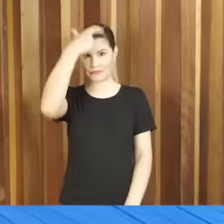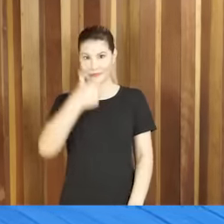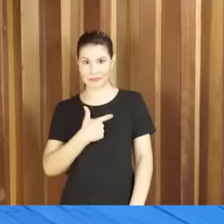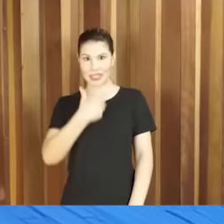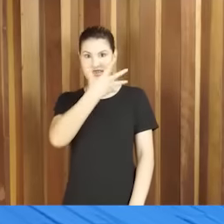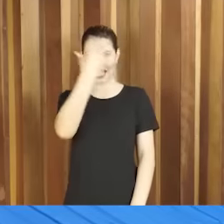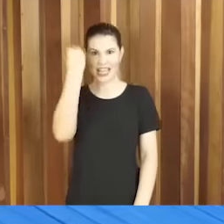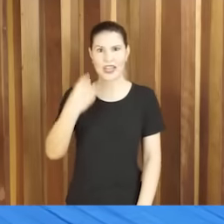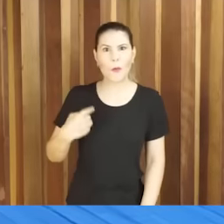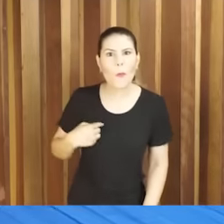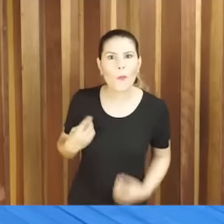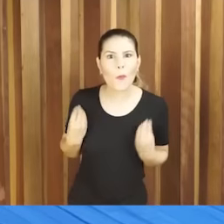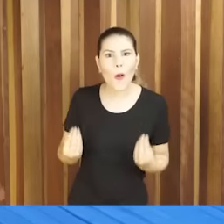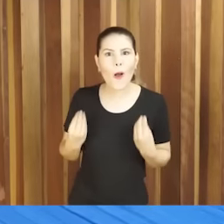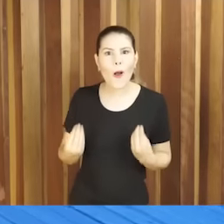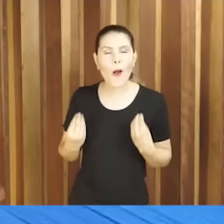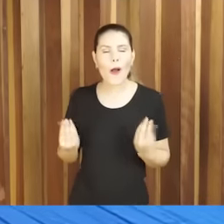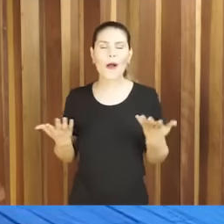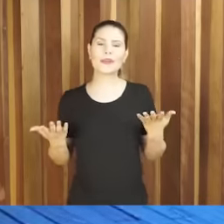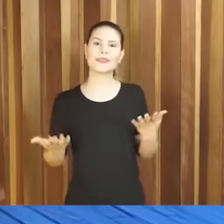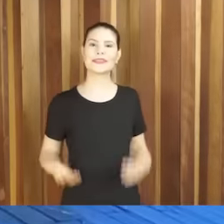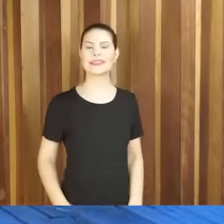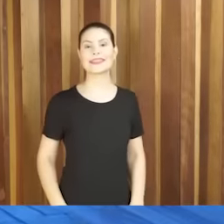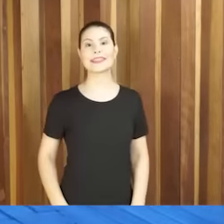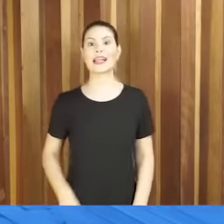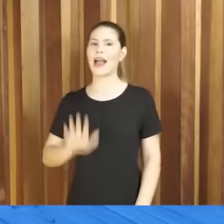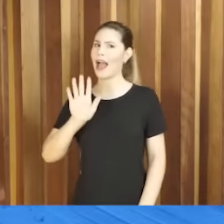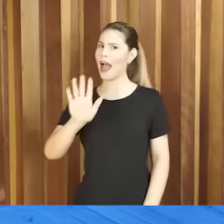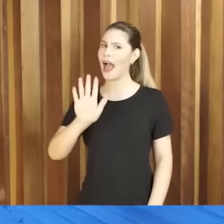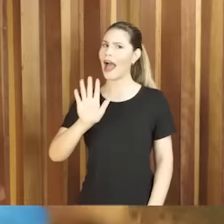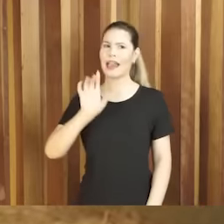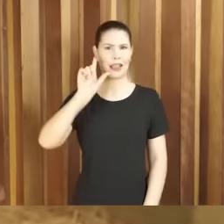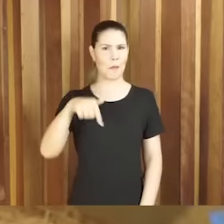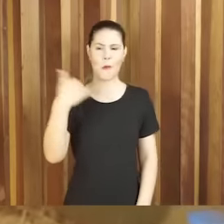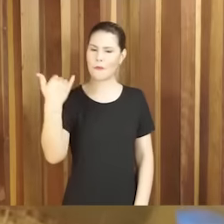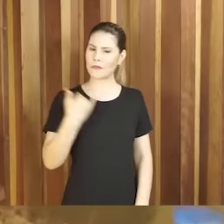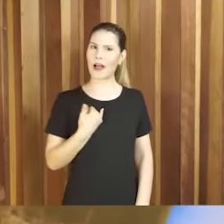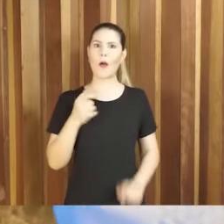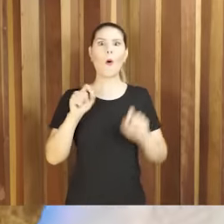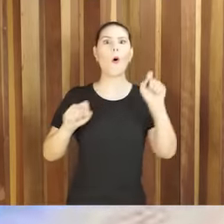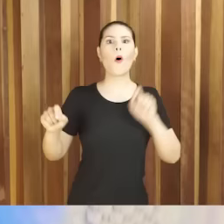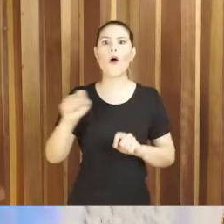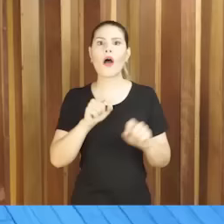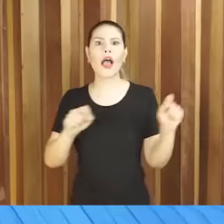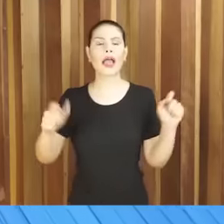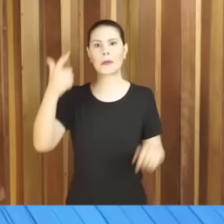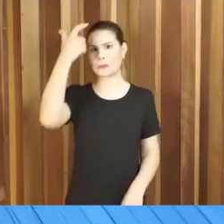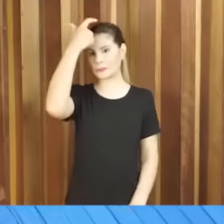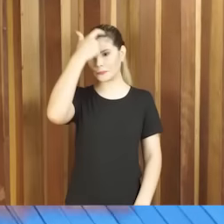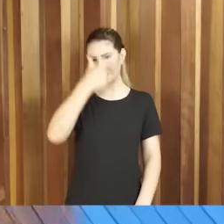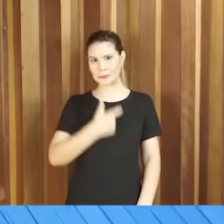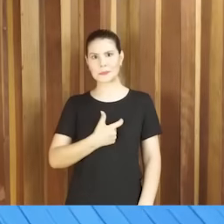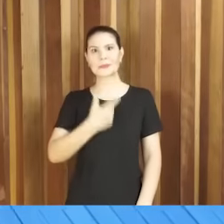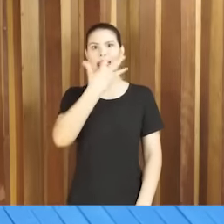que você já me esqueceu. E depois não vá